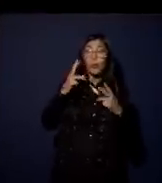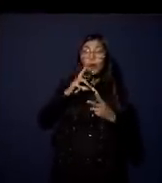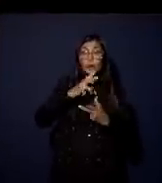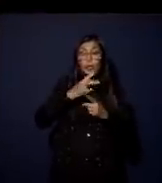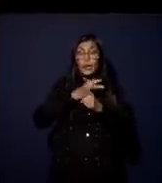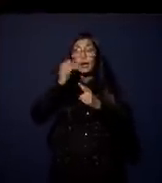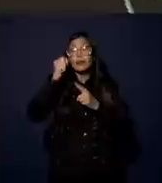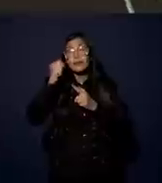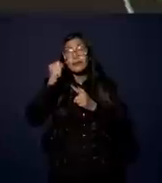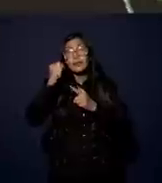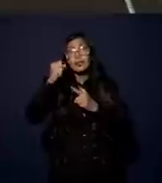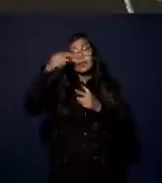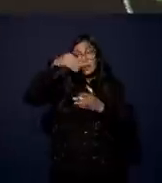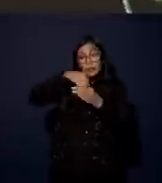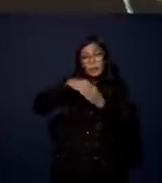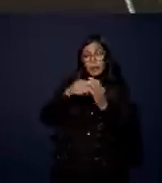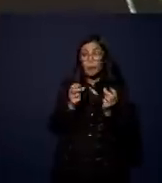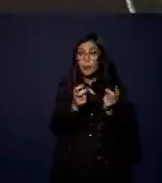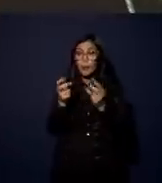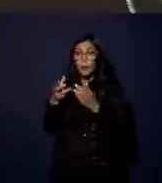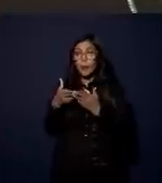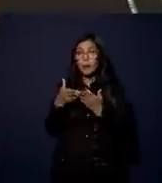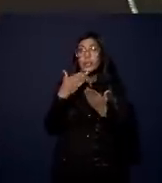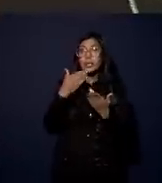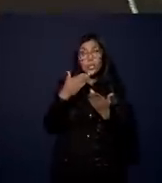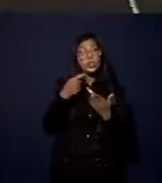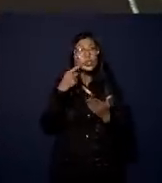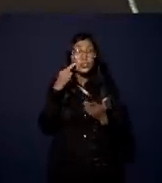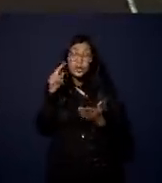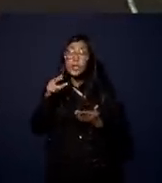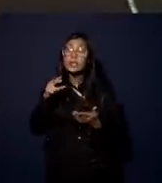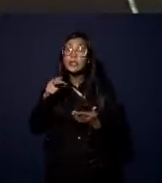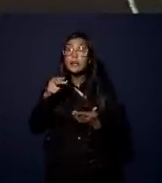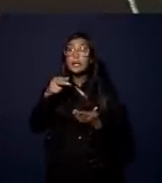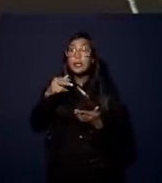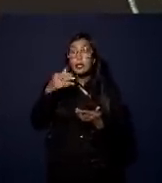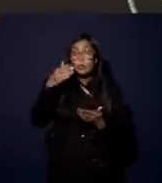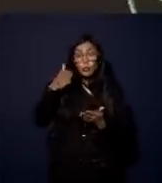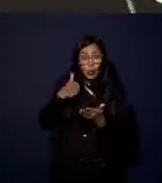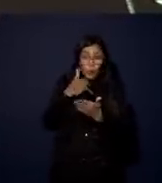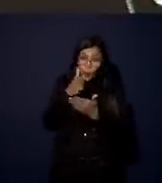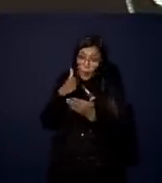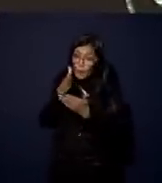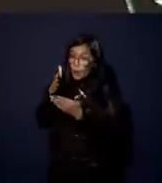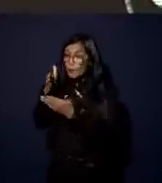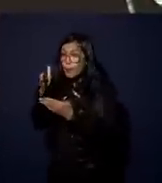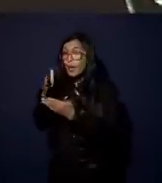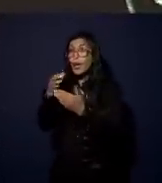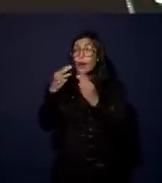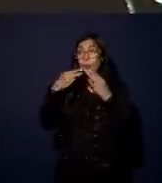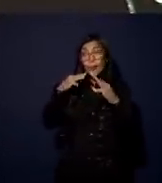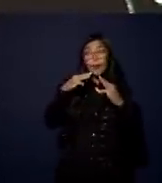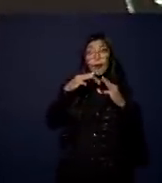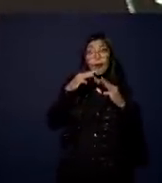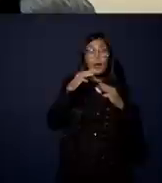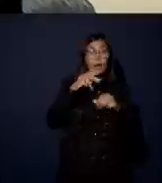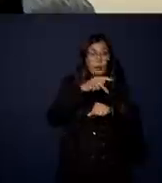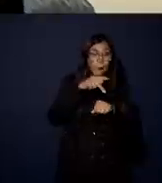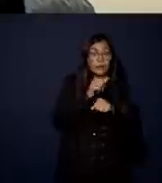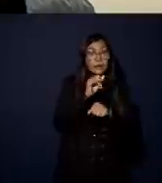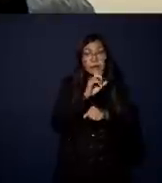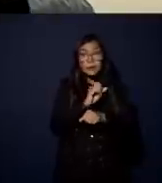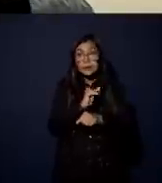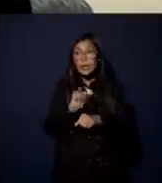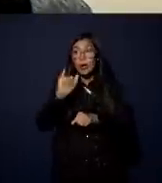desse mercado e dentro dessa equação a gente tem tido cada vez mais a penetração de alguns players estrangeiros entrando mais